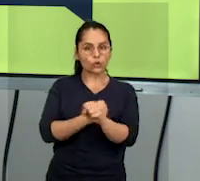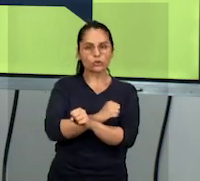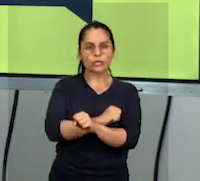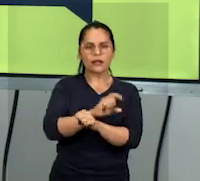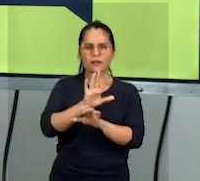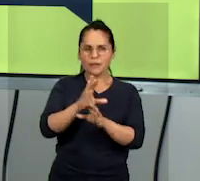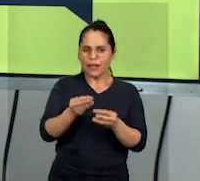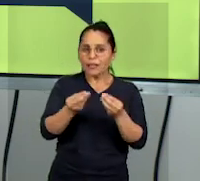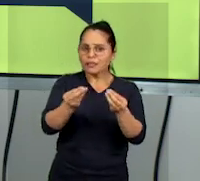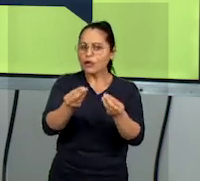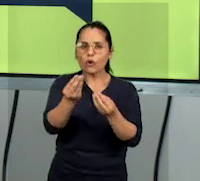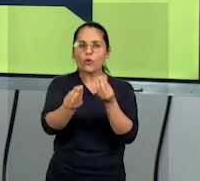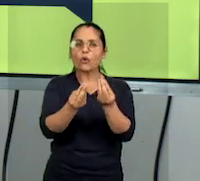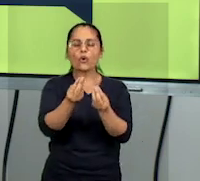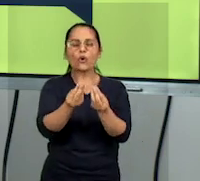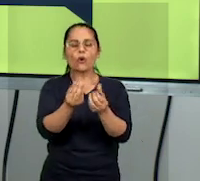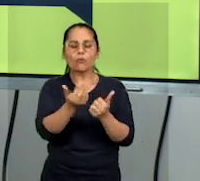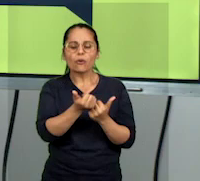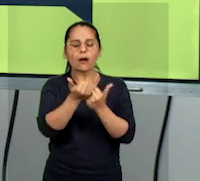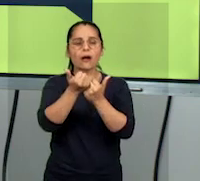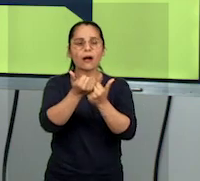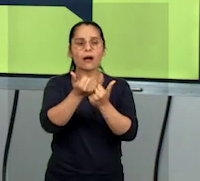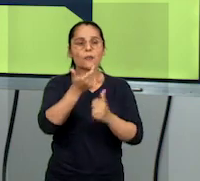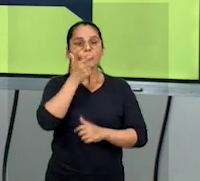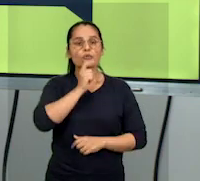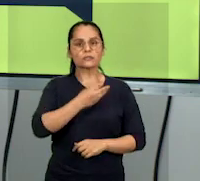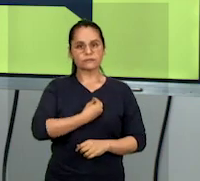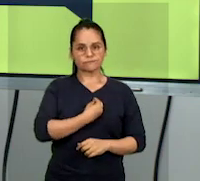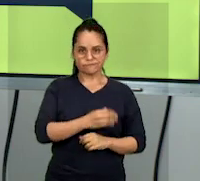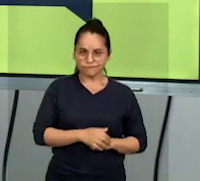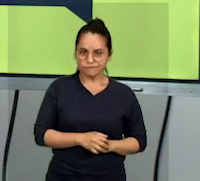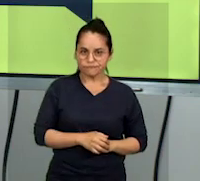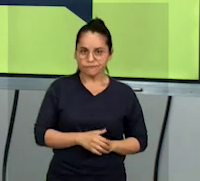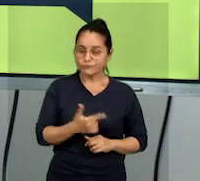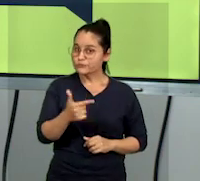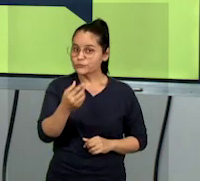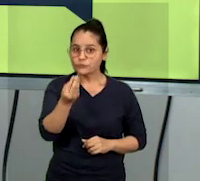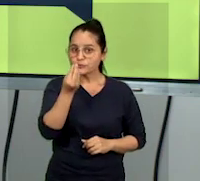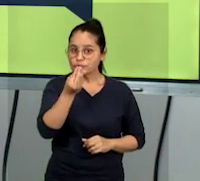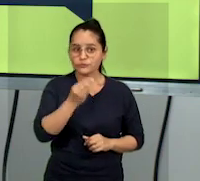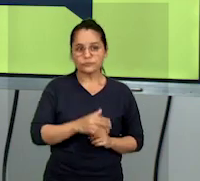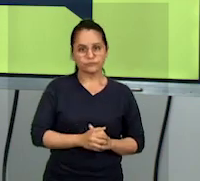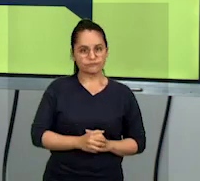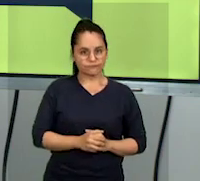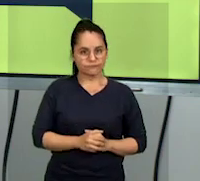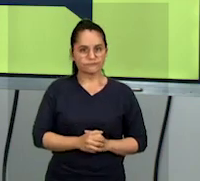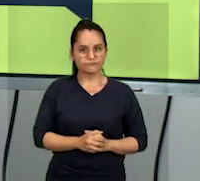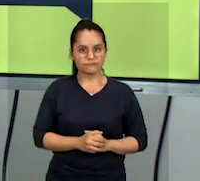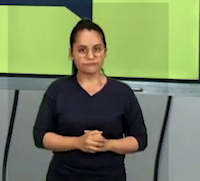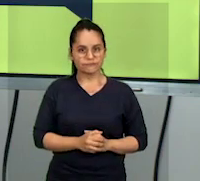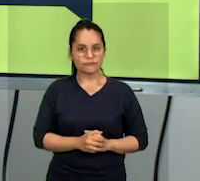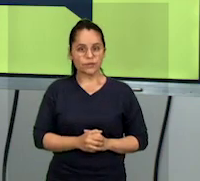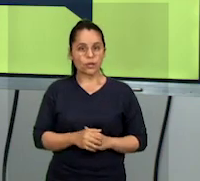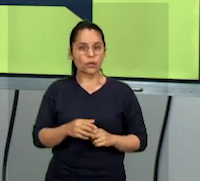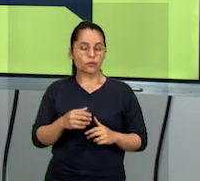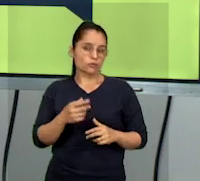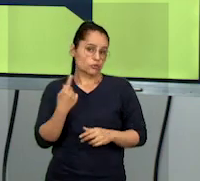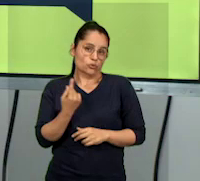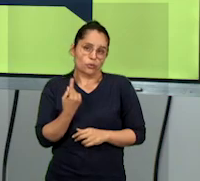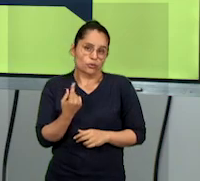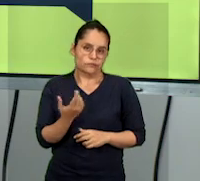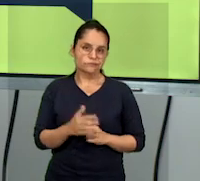nenhum subsídio, nenhum apoio para que essas pessoas tivessem a mínima condição de sobreviver por conta